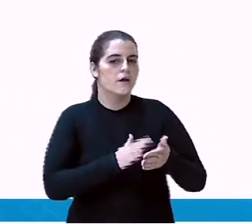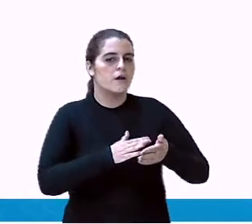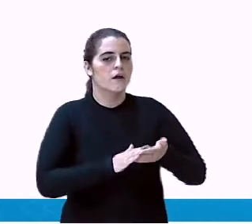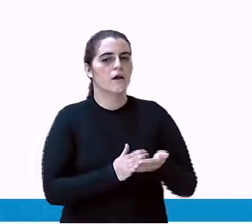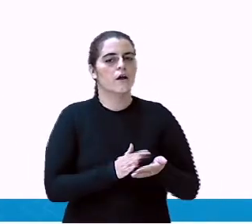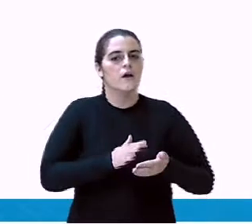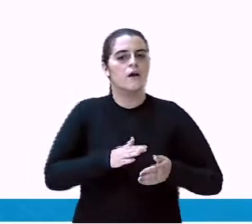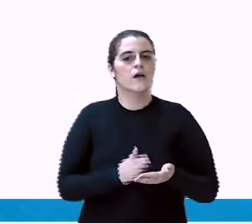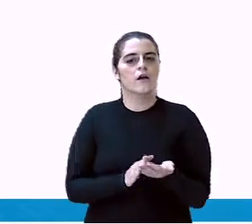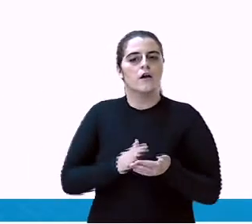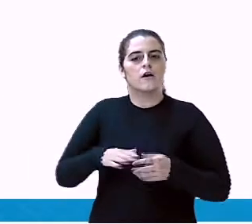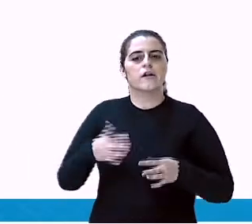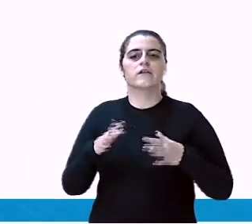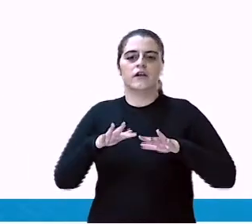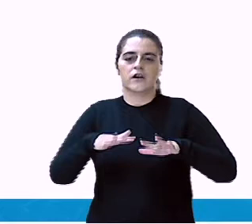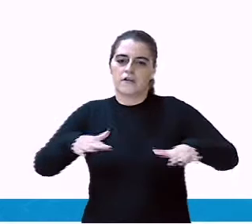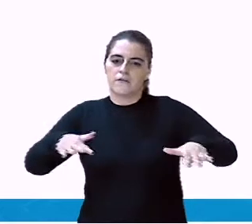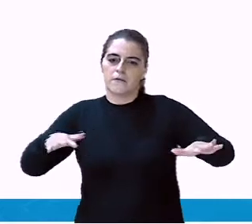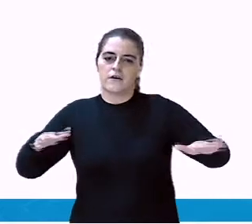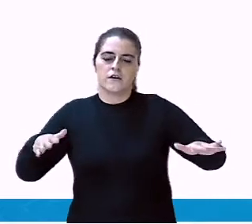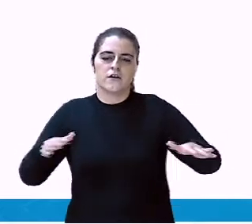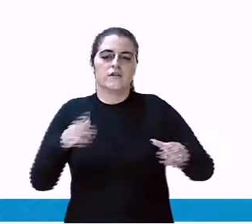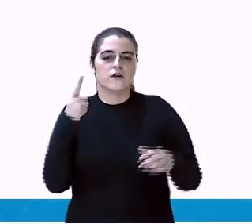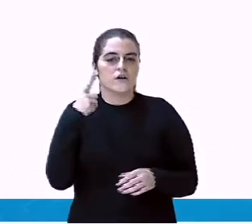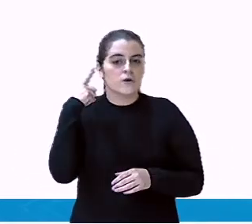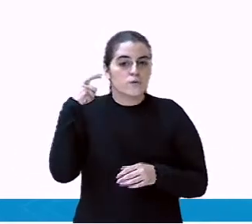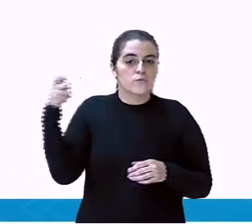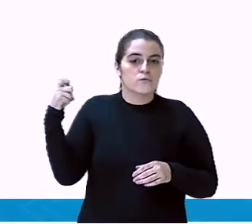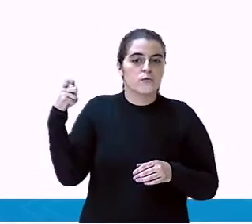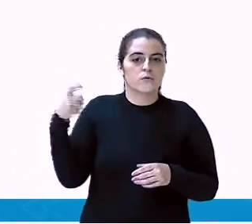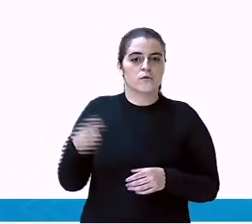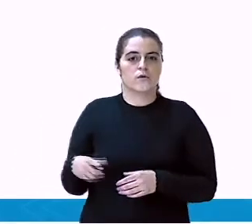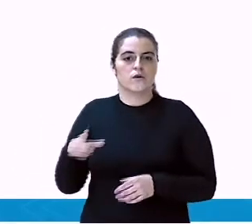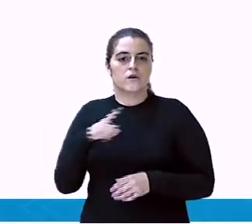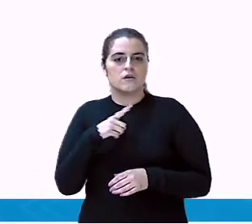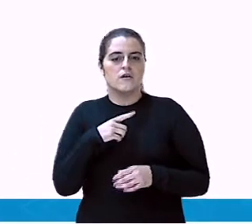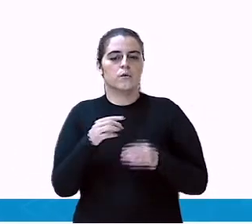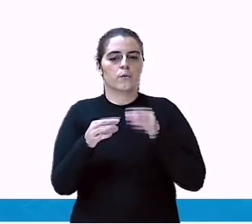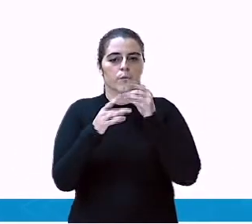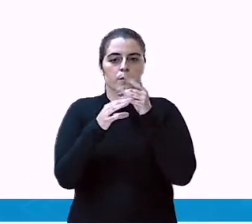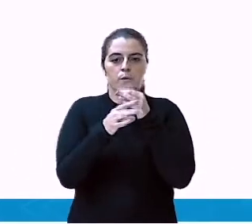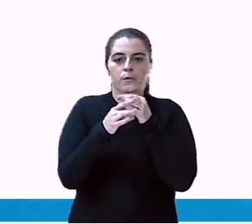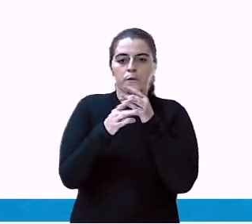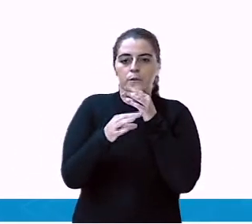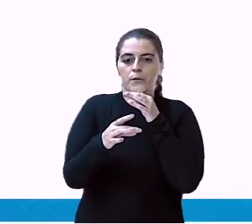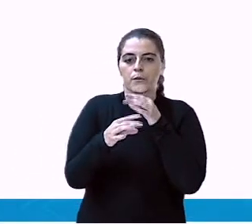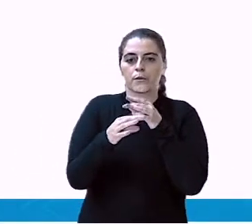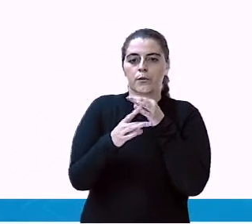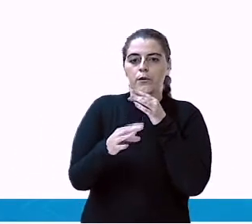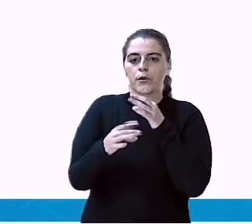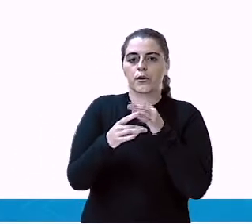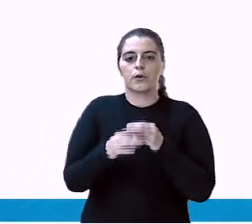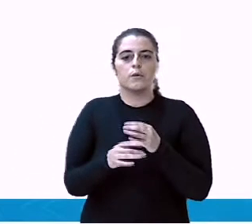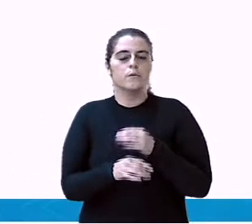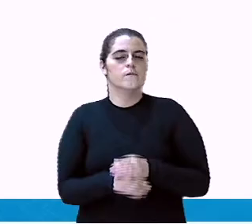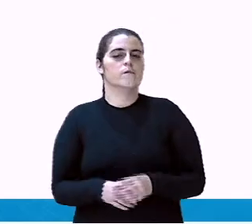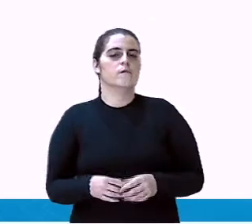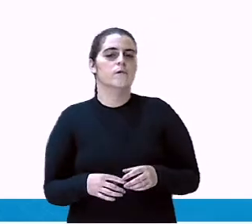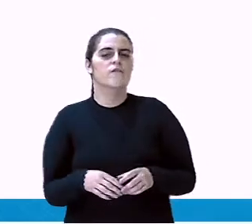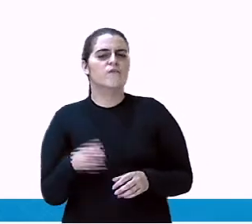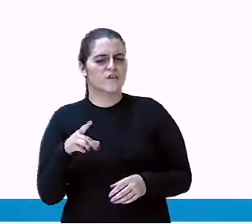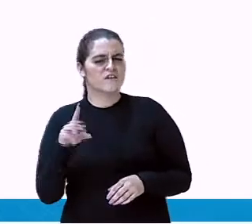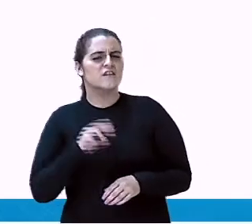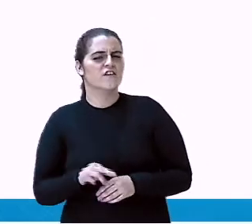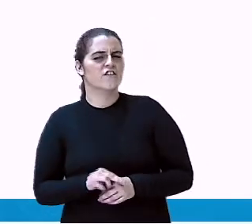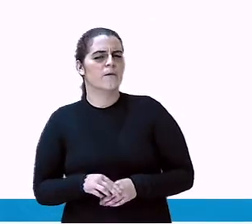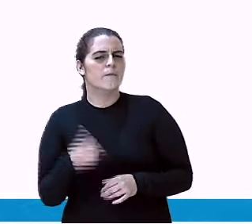objeto, ele vai fazer uma vibração e emitir o som. Tem aqui a menininha tocando flauta. Para a gente tocar flauta, você já tocou?